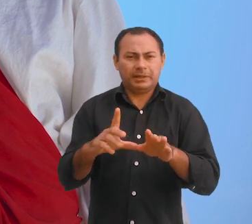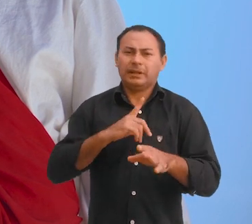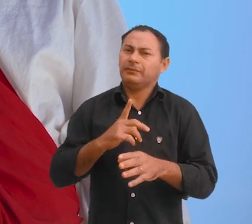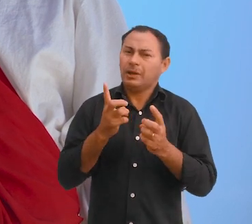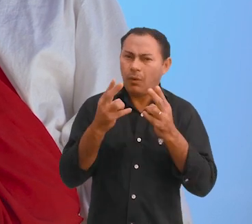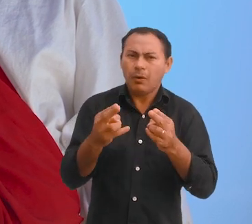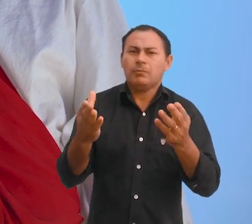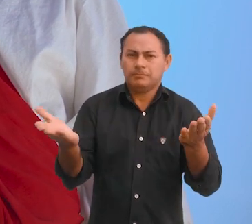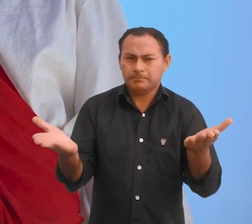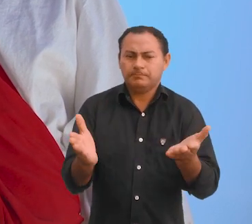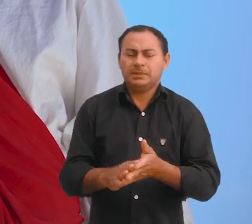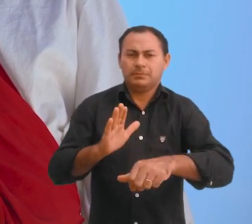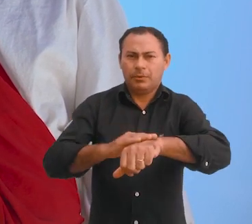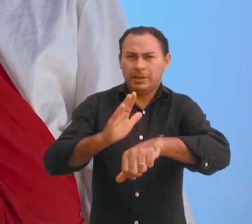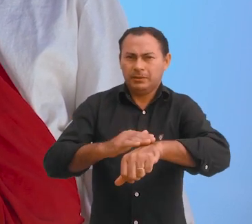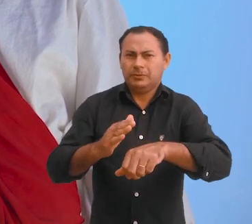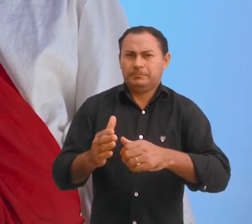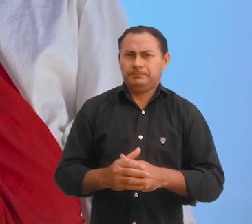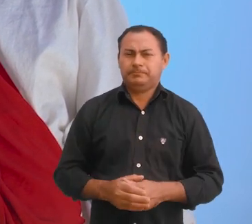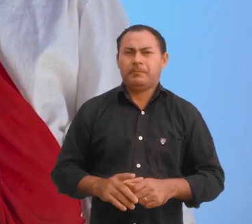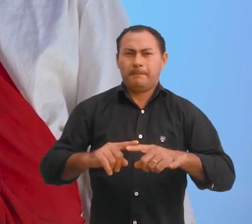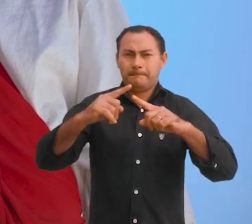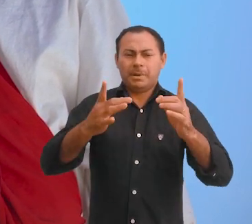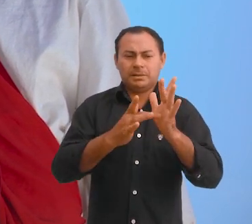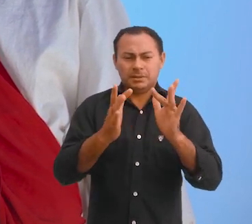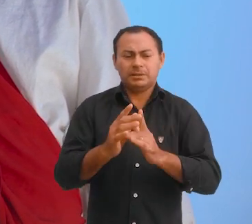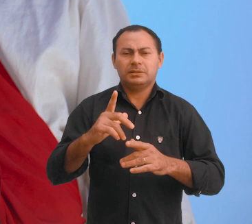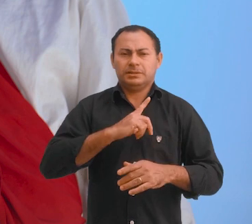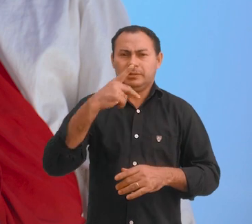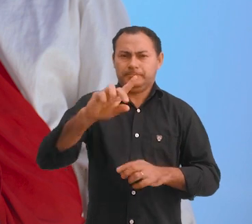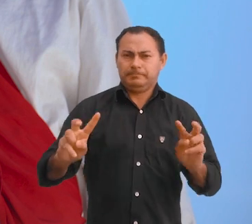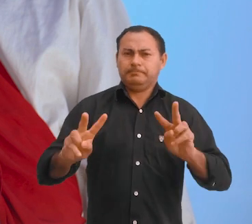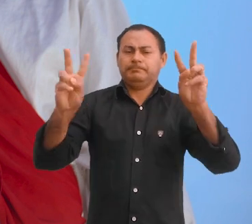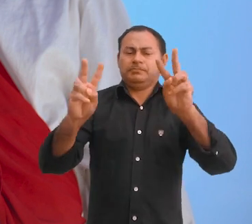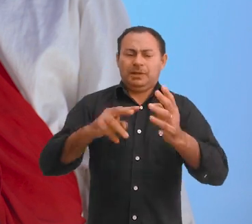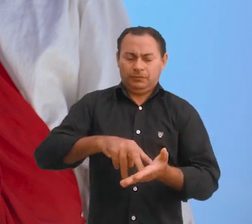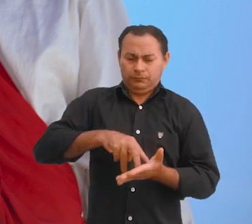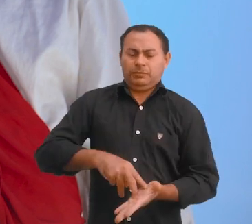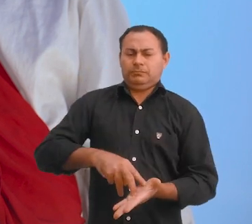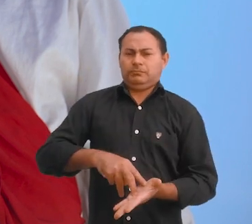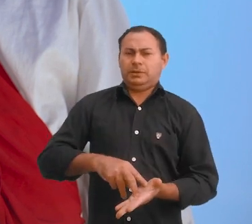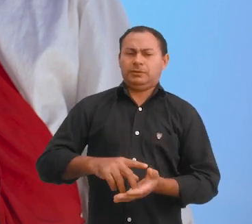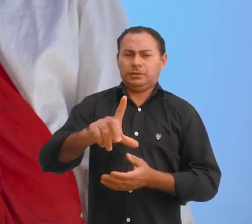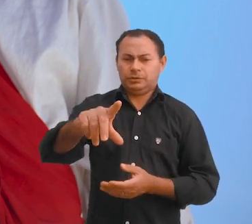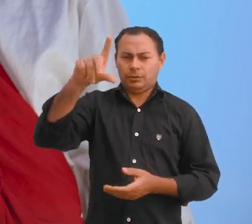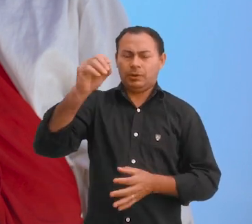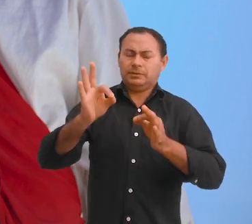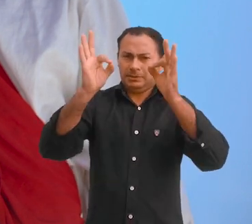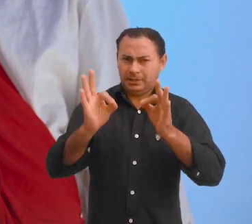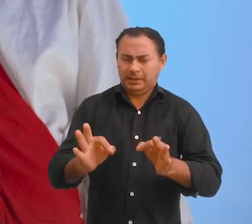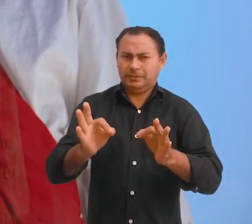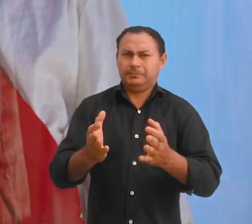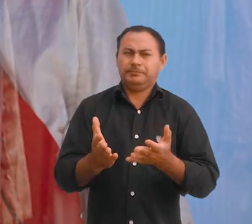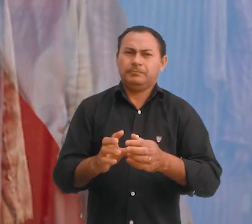também passou pela mesma coisa nesta ocasião. Mas Jesus tinha seus valores bem firmados e suas